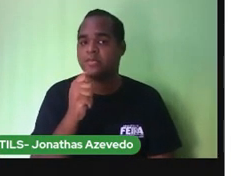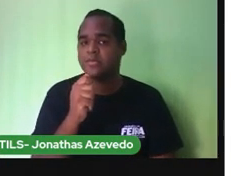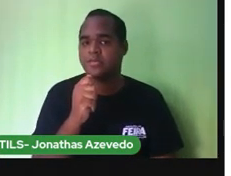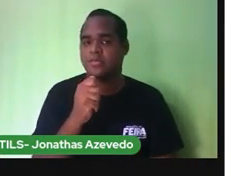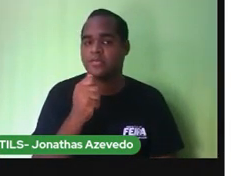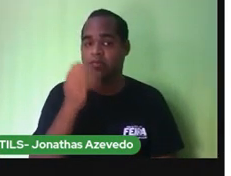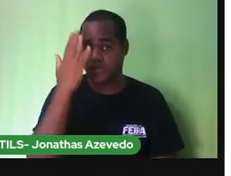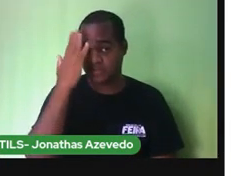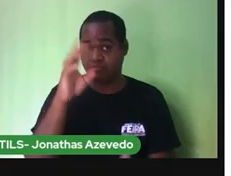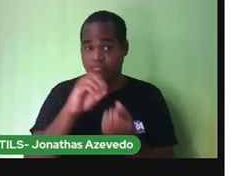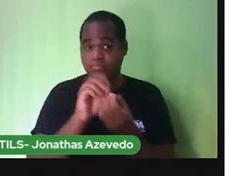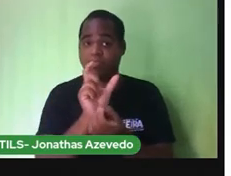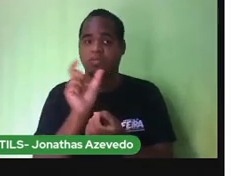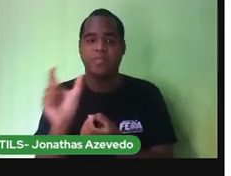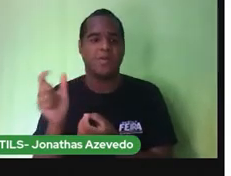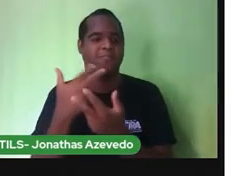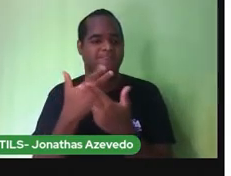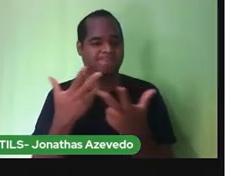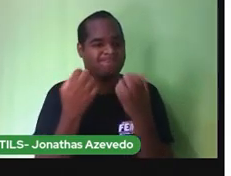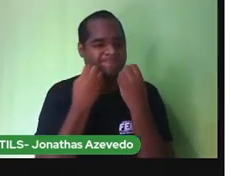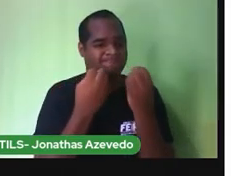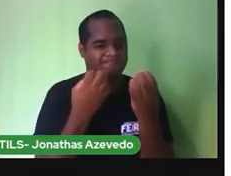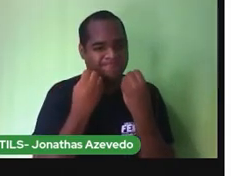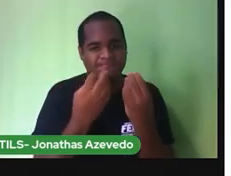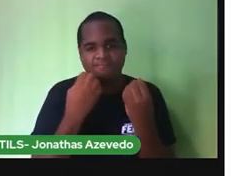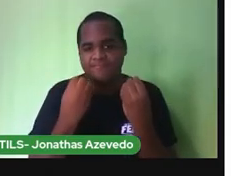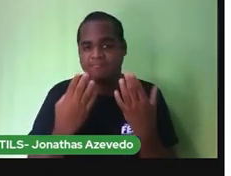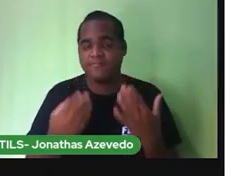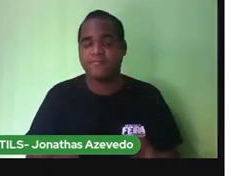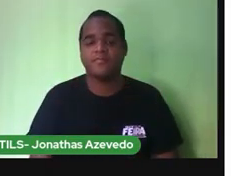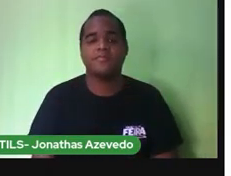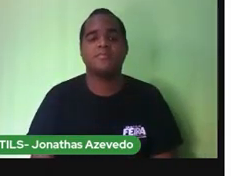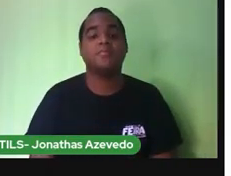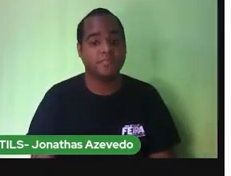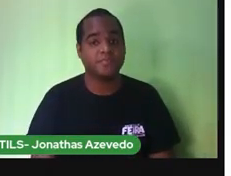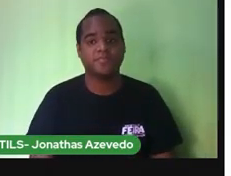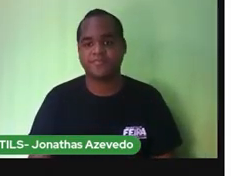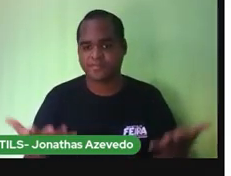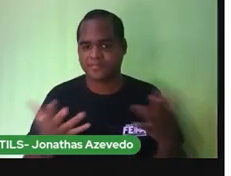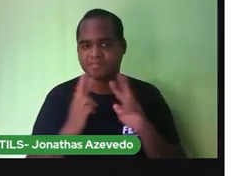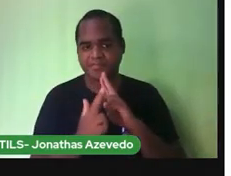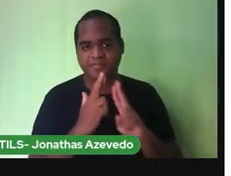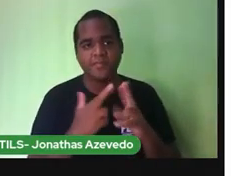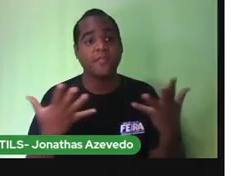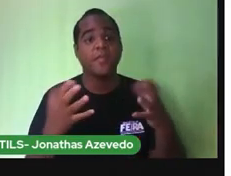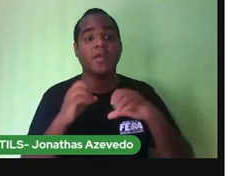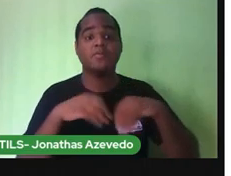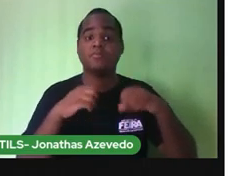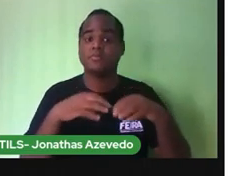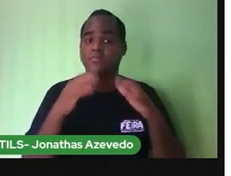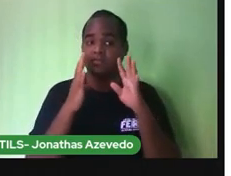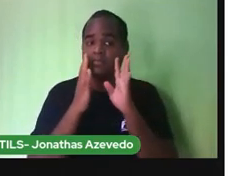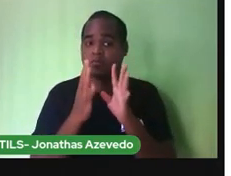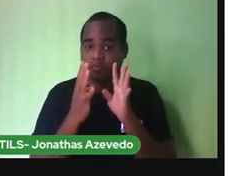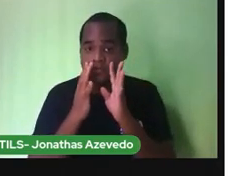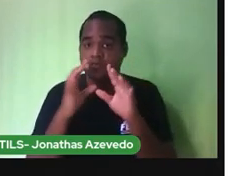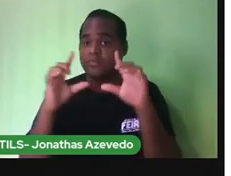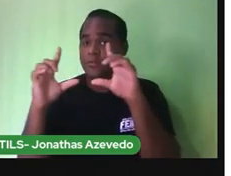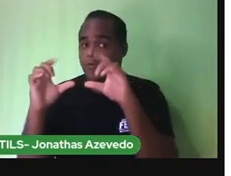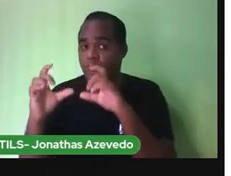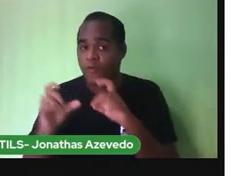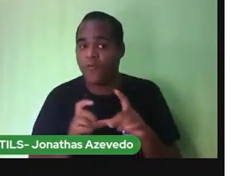você conseguiu encontrar todas as palavrinhas junto com a próxima a atividade de agora você tem que prestar atenção na imagem